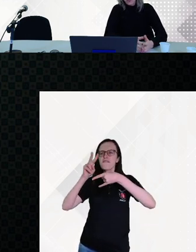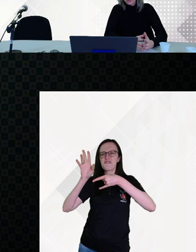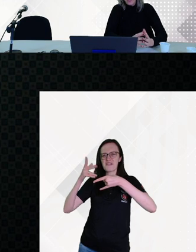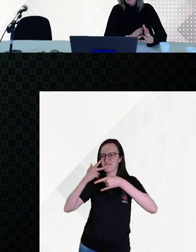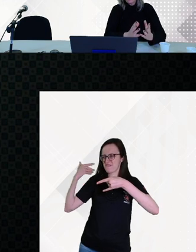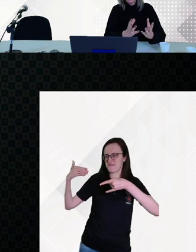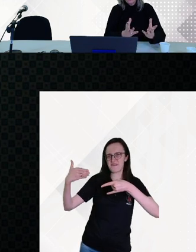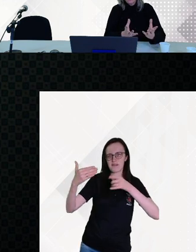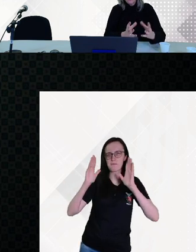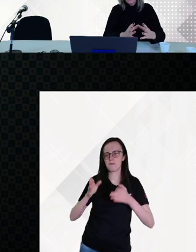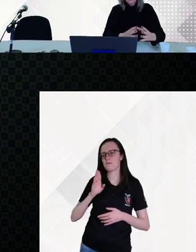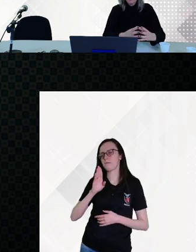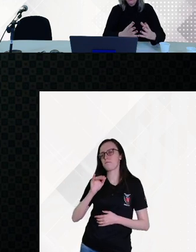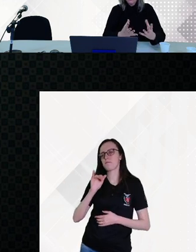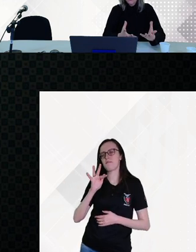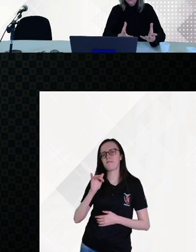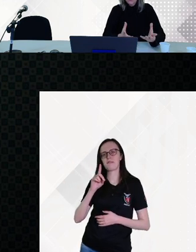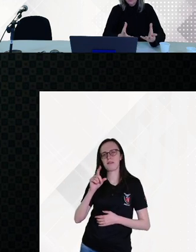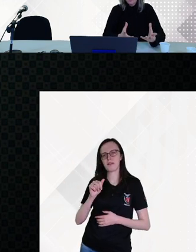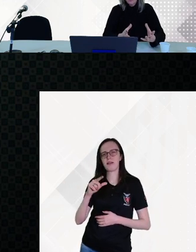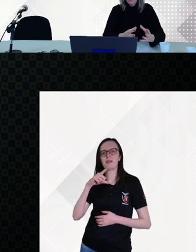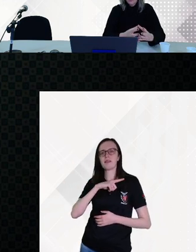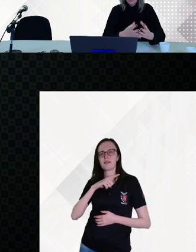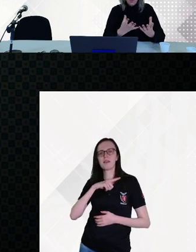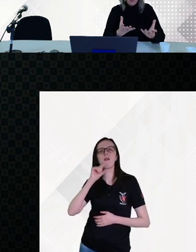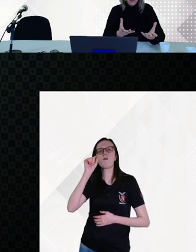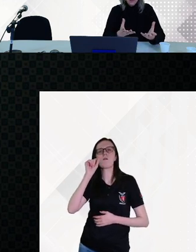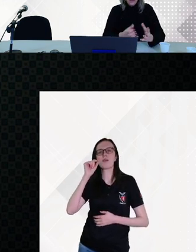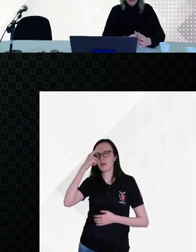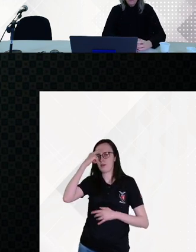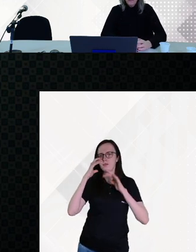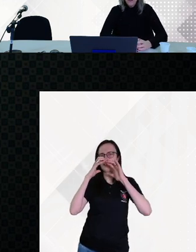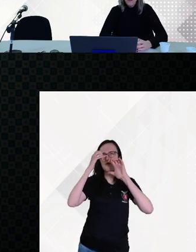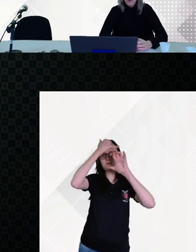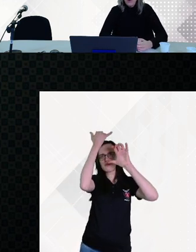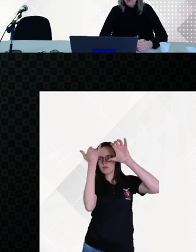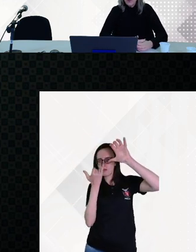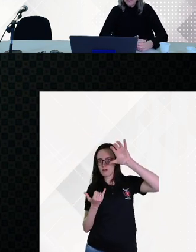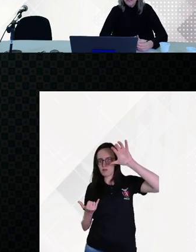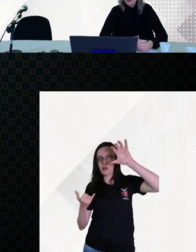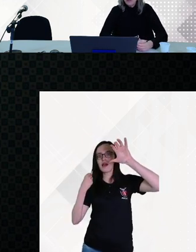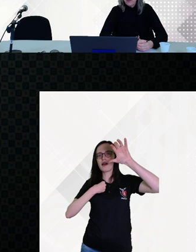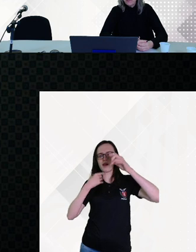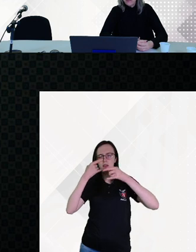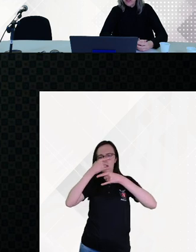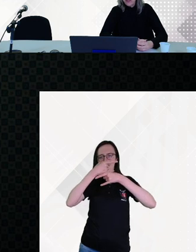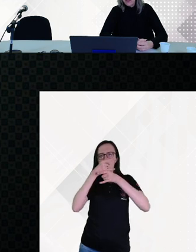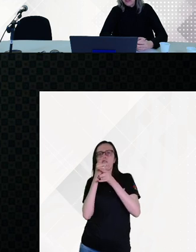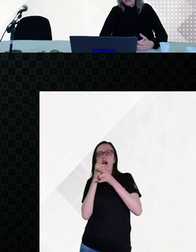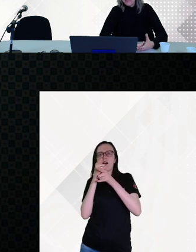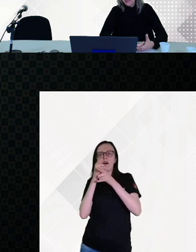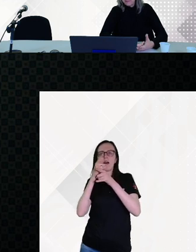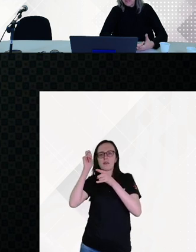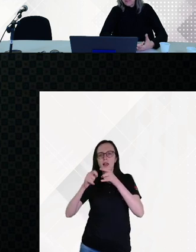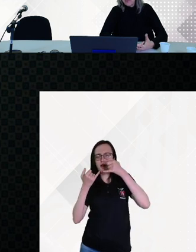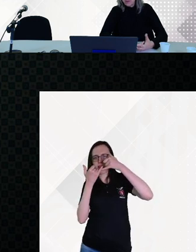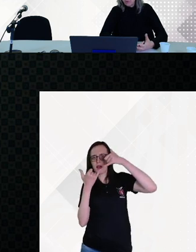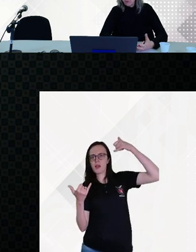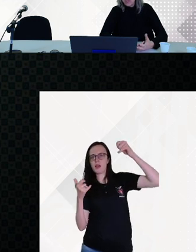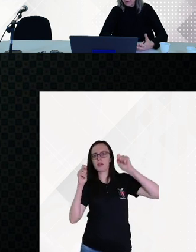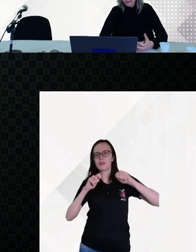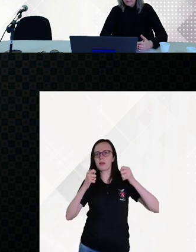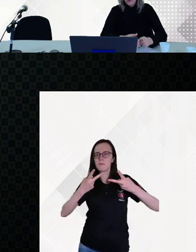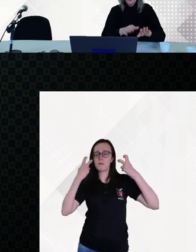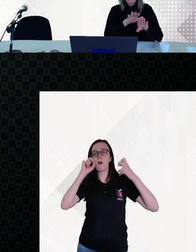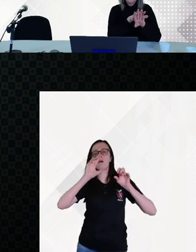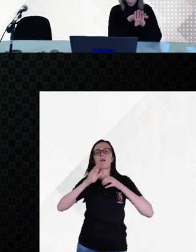falando, pode estar exposto esse tecido nervoso ao meio externo, ou pode ser uma espinha bífida